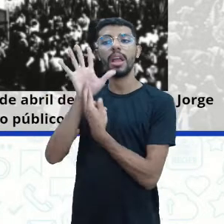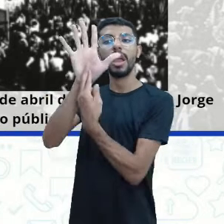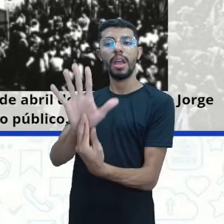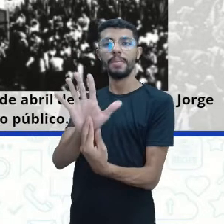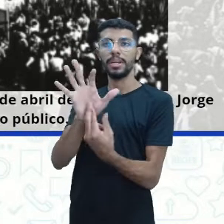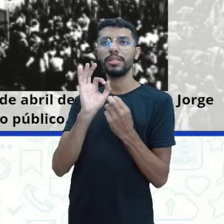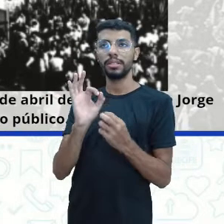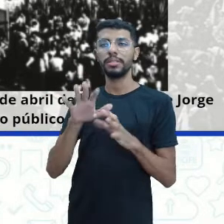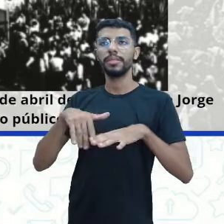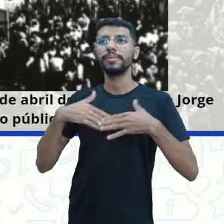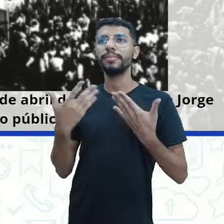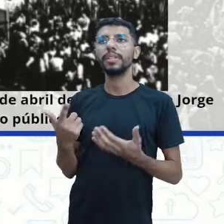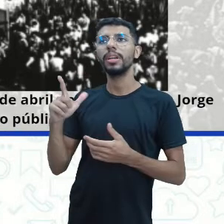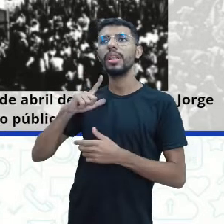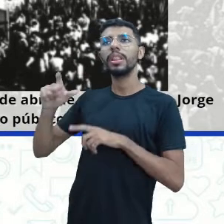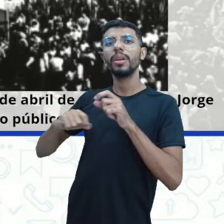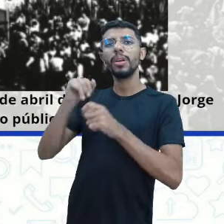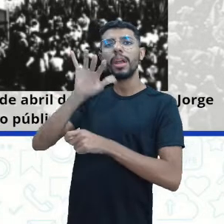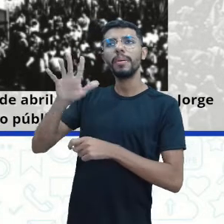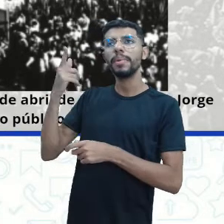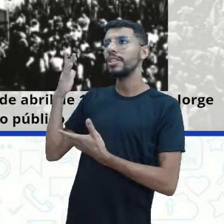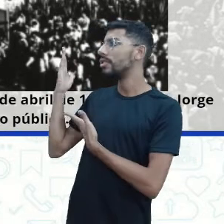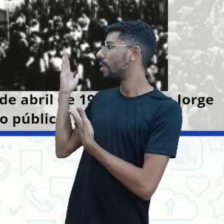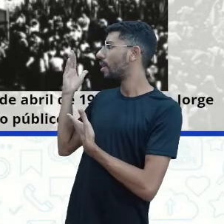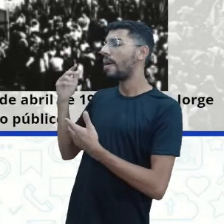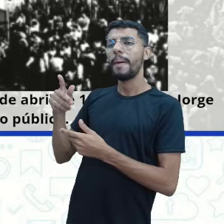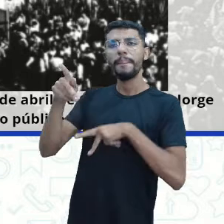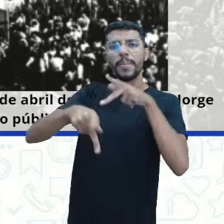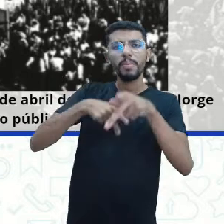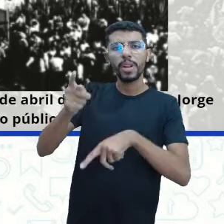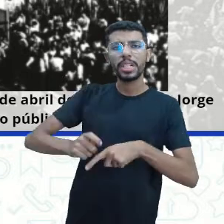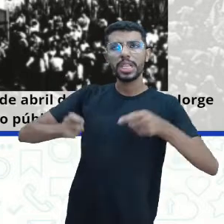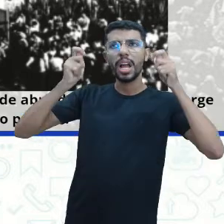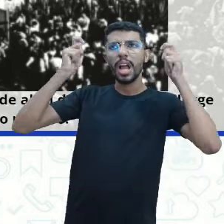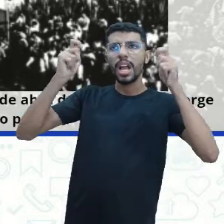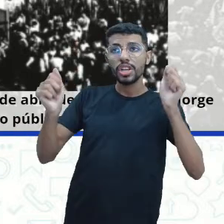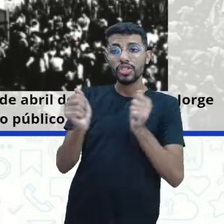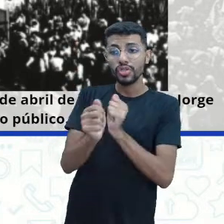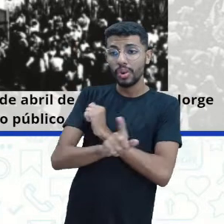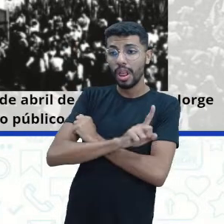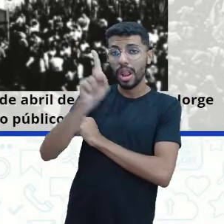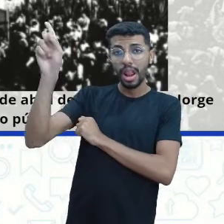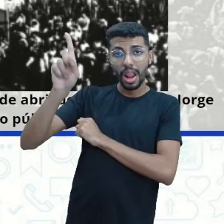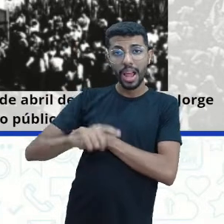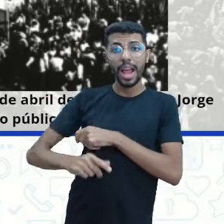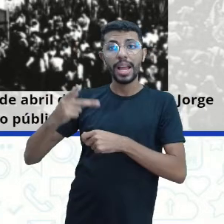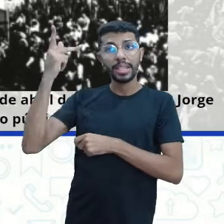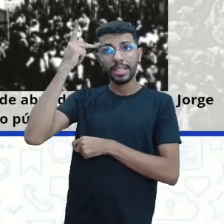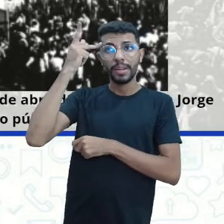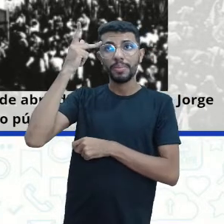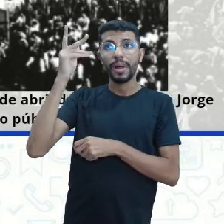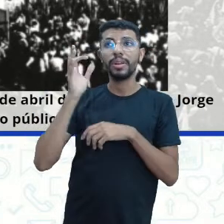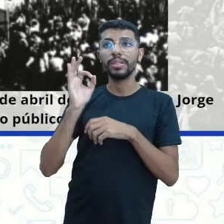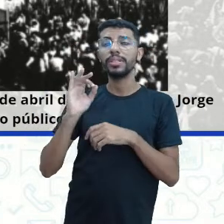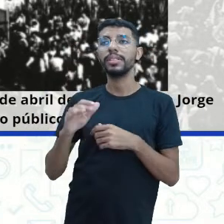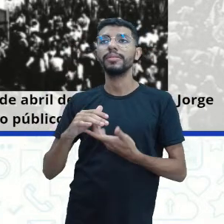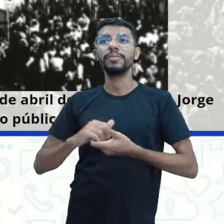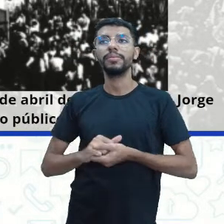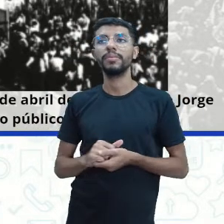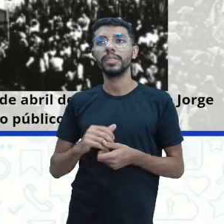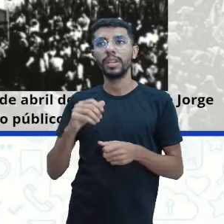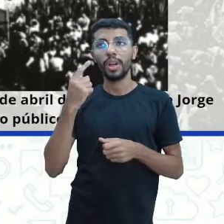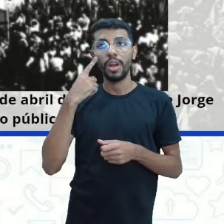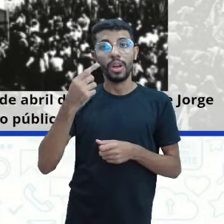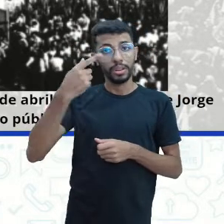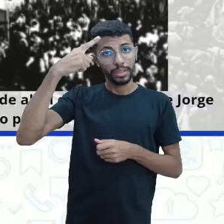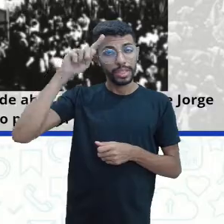da população com cartazes, né, juntos em São Paulo, tá certo? Em que elas têm, só colocar aqui, foi 16